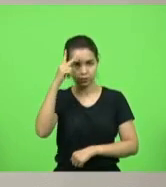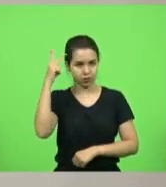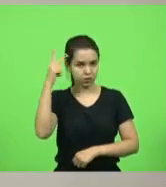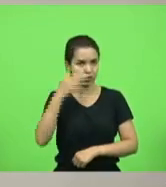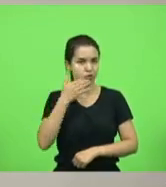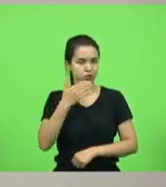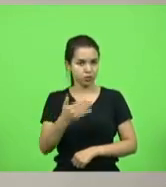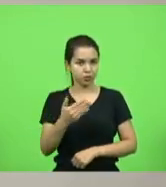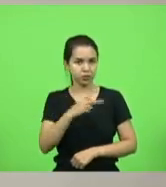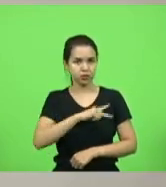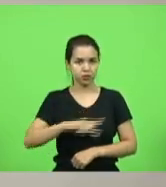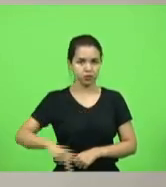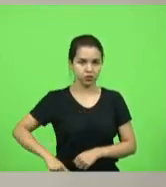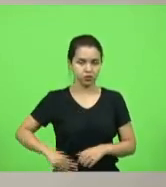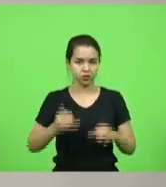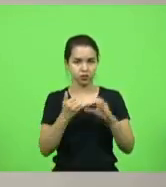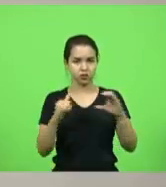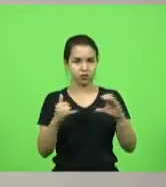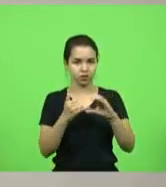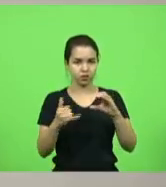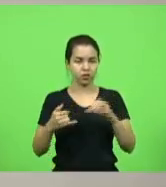Celesc informações acerca dos municípios que